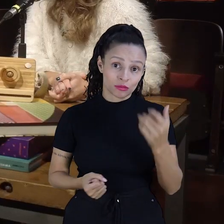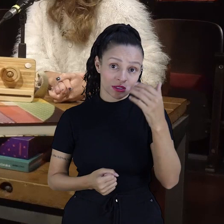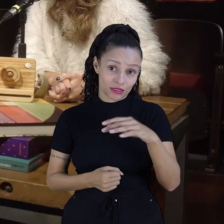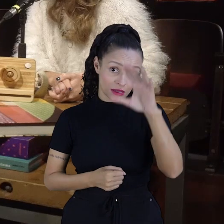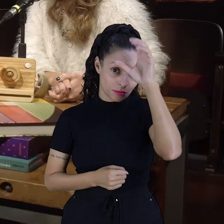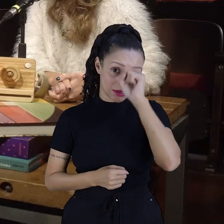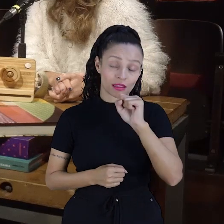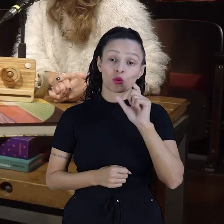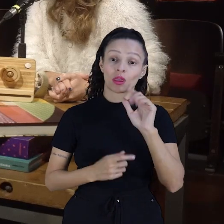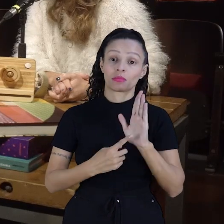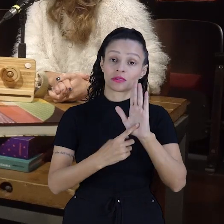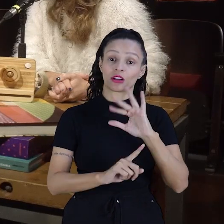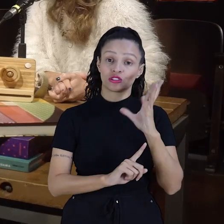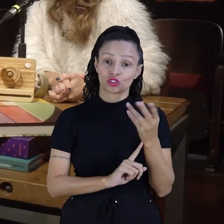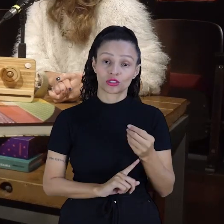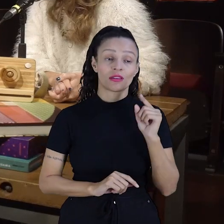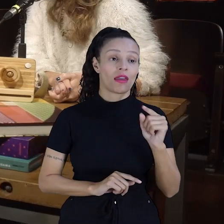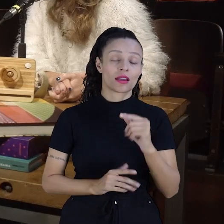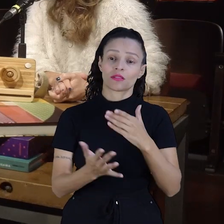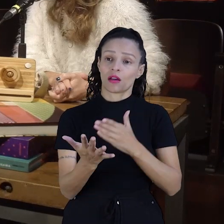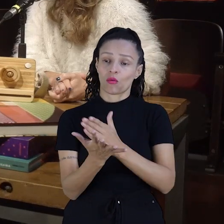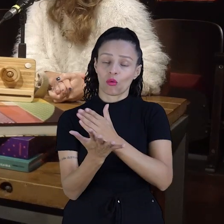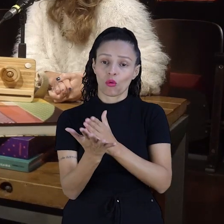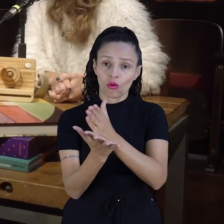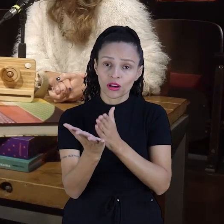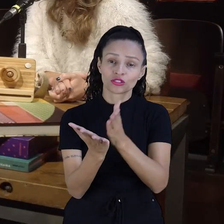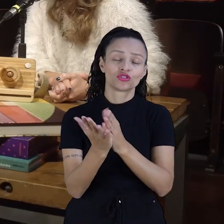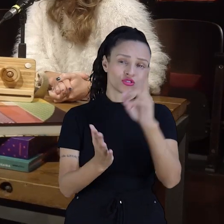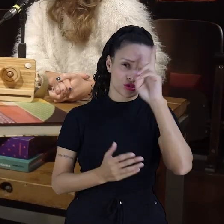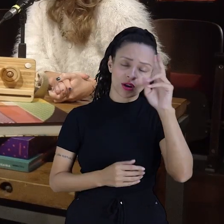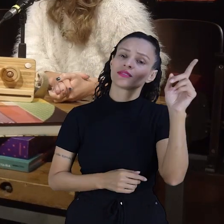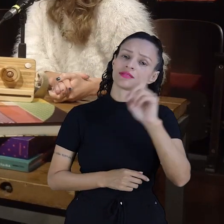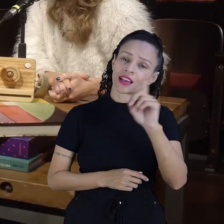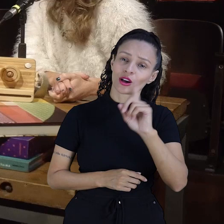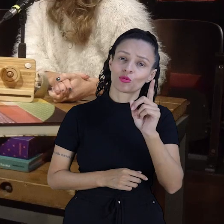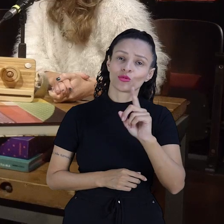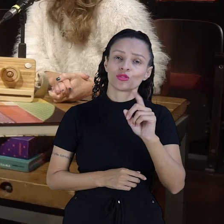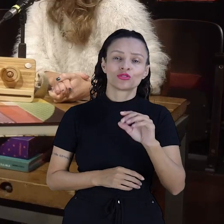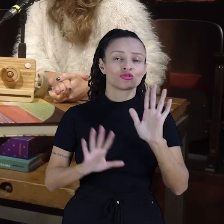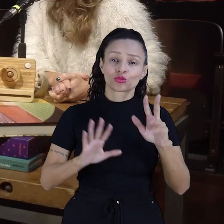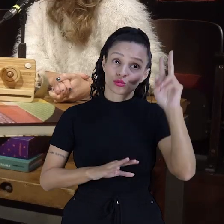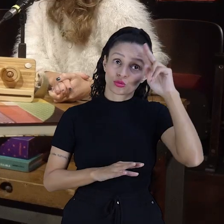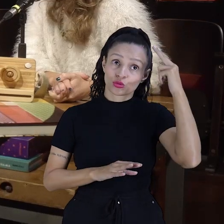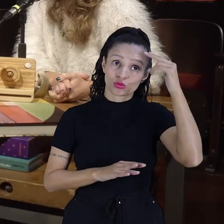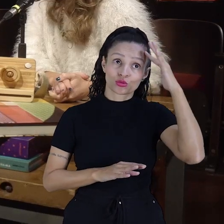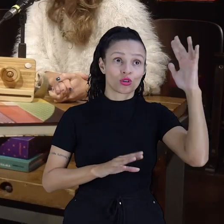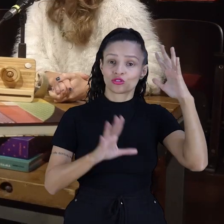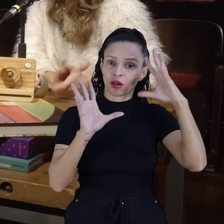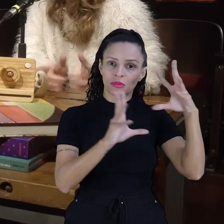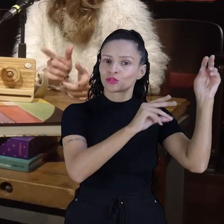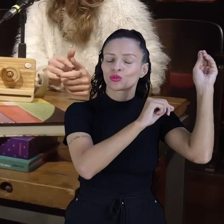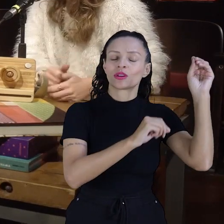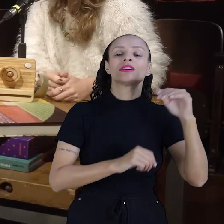vamos apresentar hoje esse artista, ele está colocado nessa corrente de tempo, de história. O sonho já passou. Já passou.